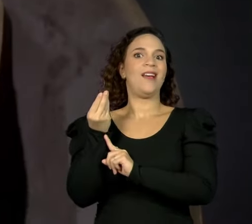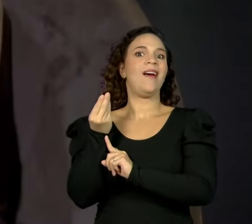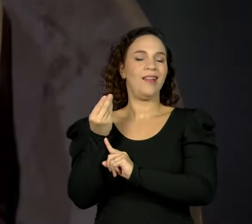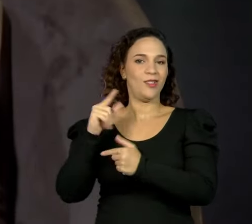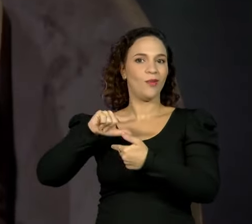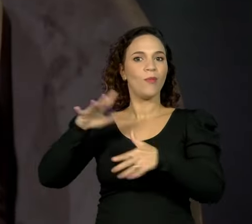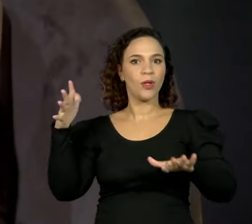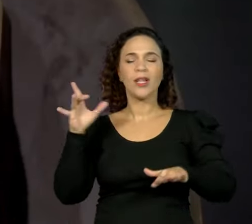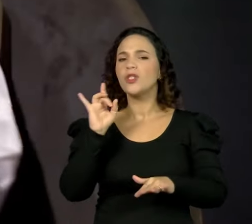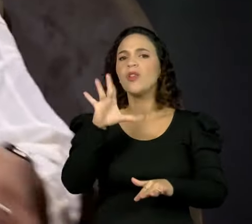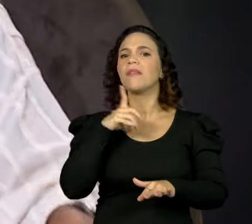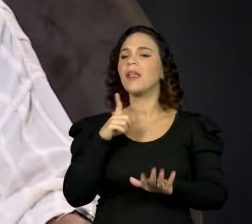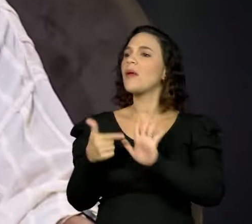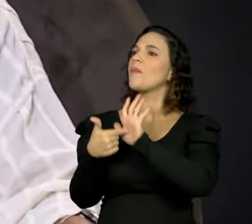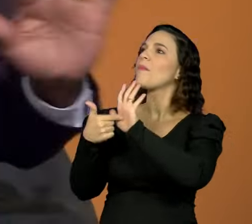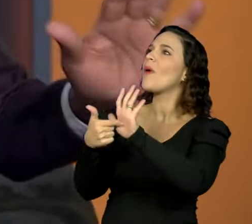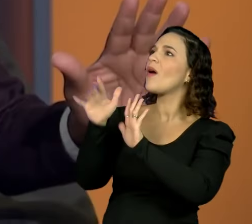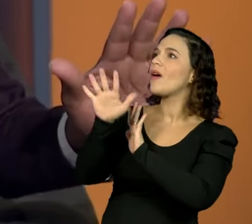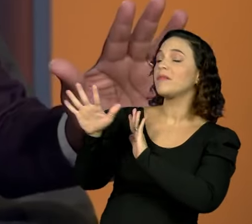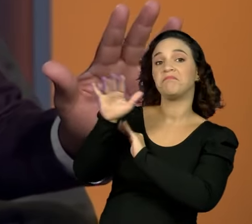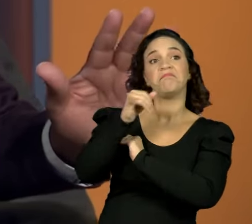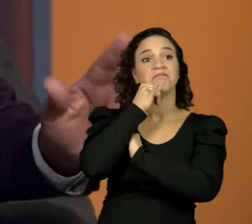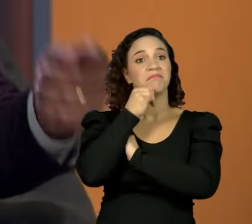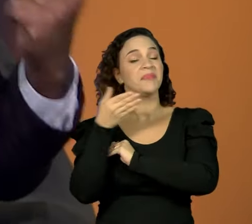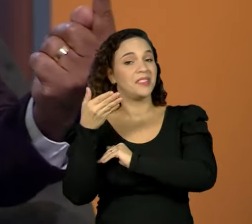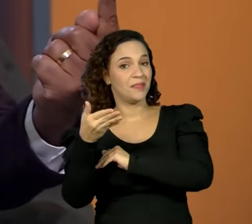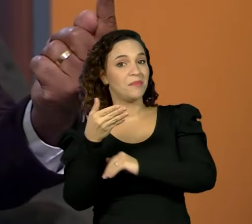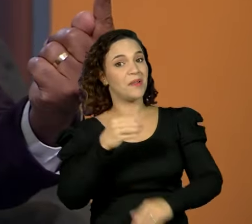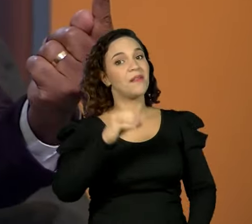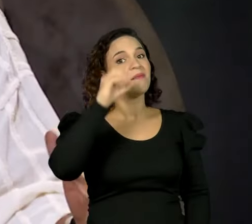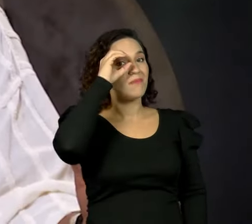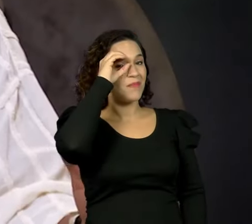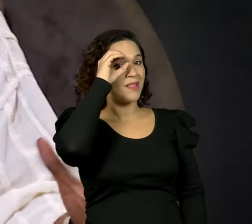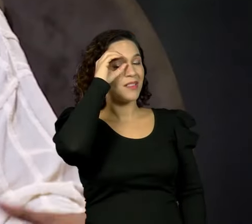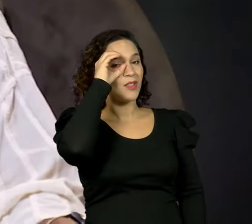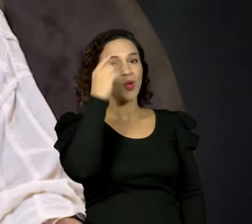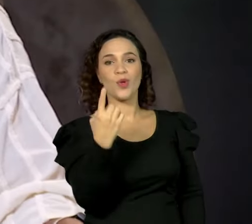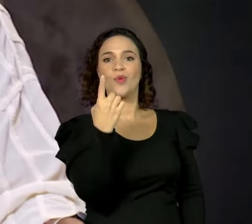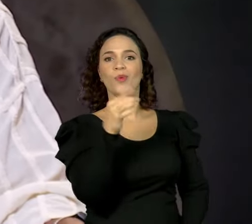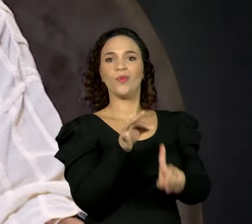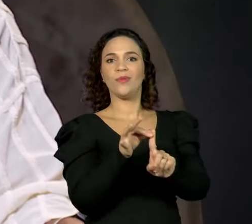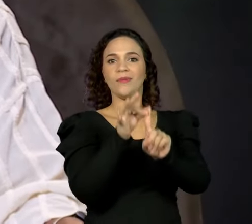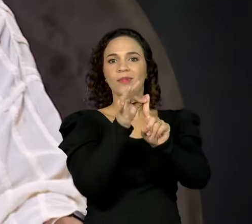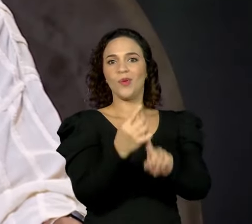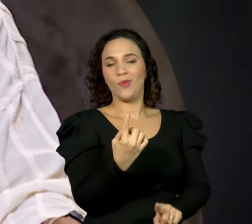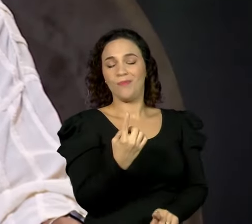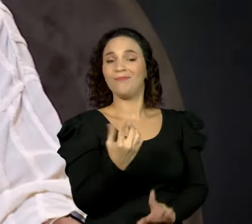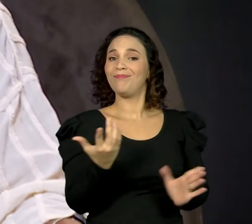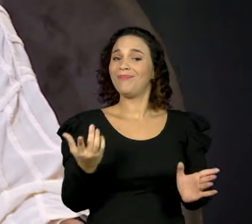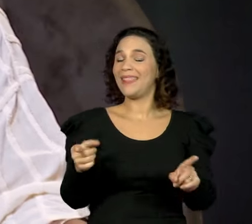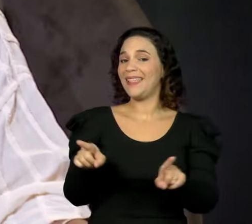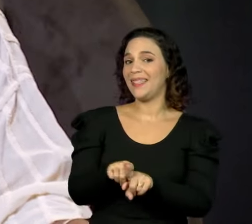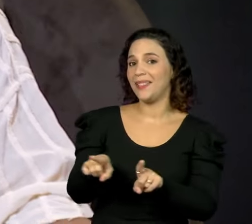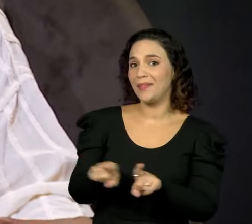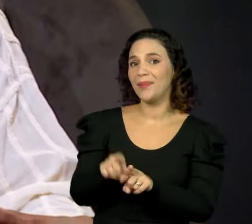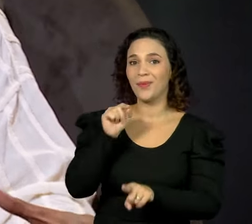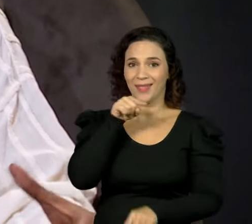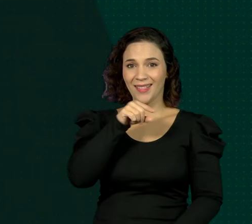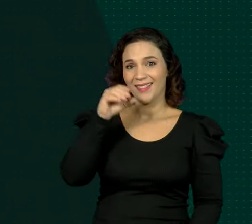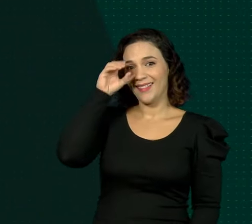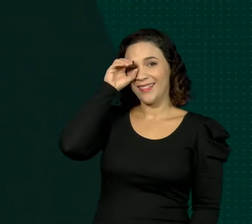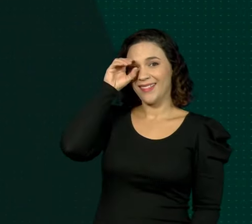apenas representados. Mário de Andrade foi um grande destaque, não era só um. Isso. E, além disso, tem a própria questão do Mário